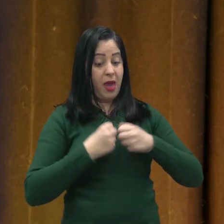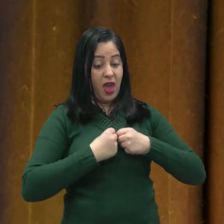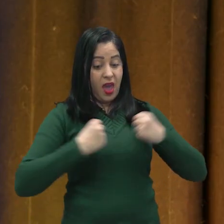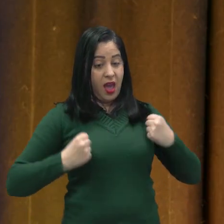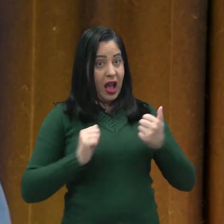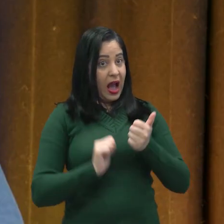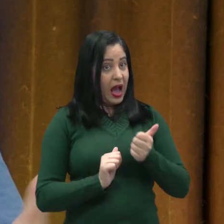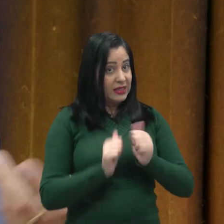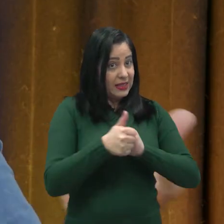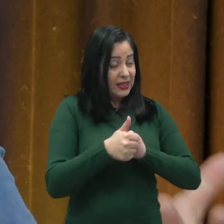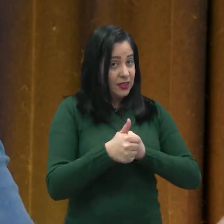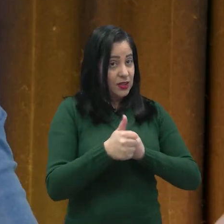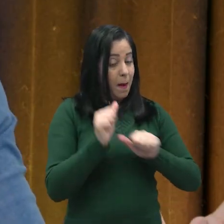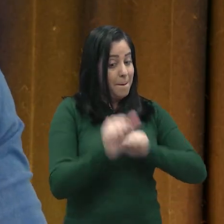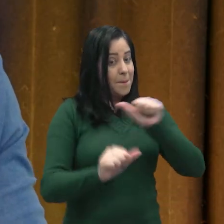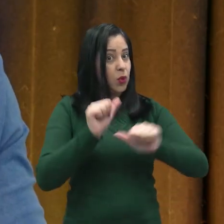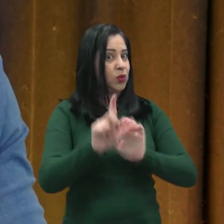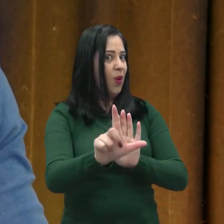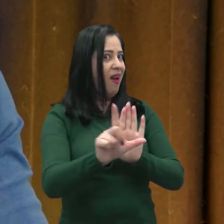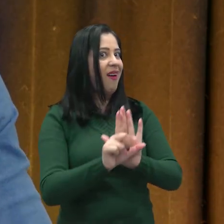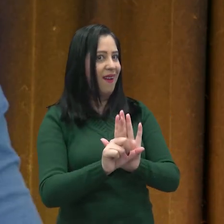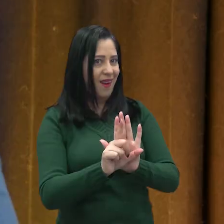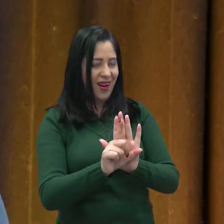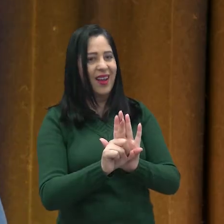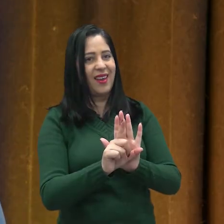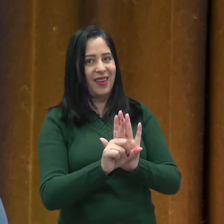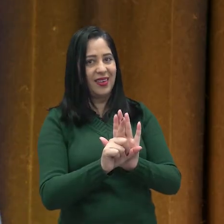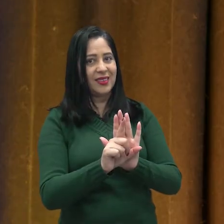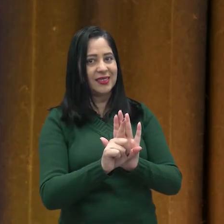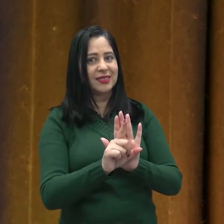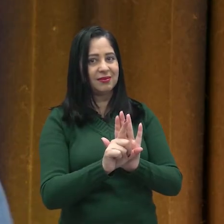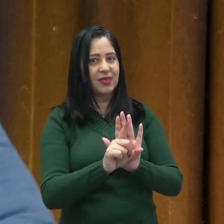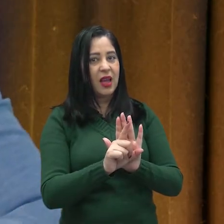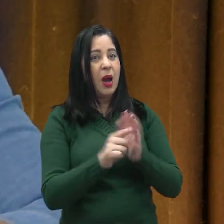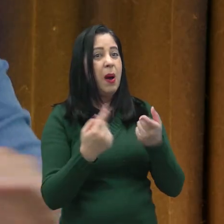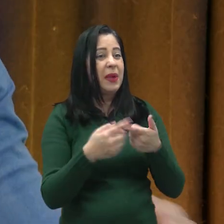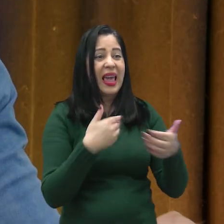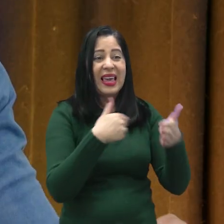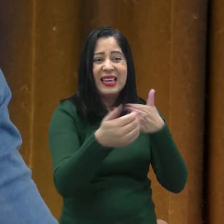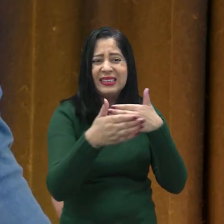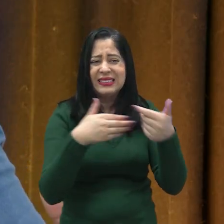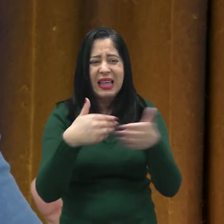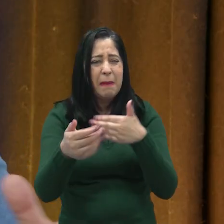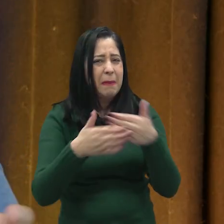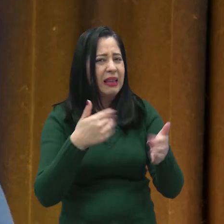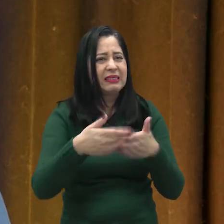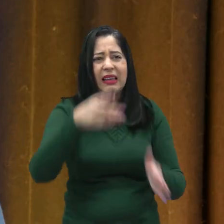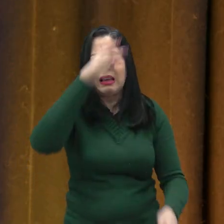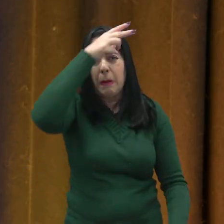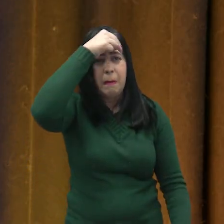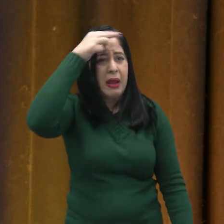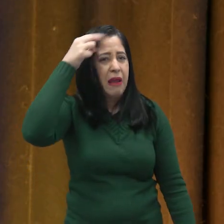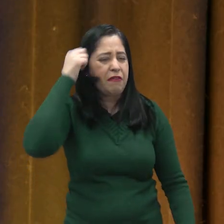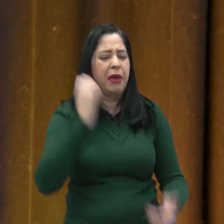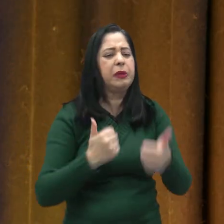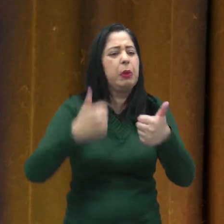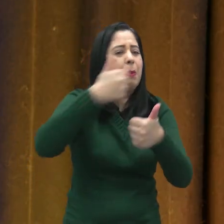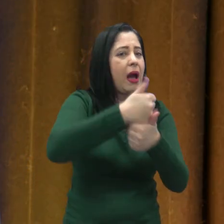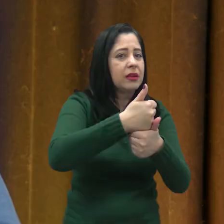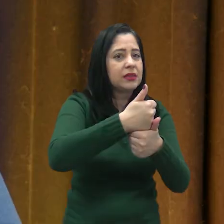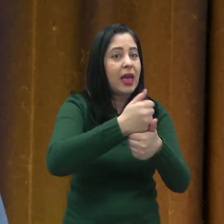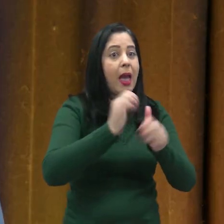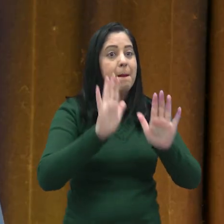Cidadão como leis. Eu conversei na época com o Felício. É um programa, porque independente do prefeito que esteja, do gestor que